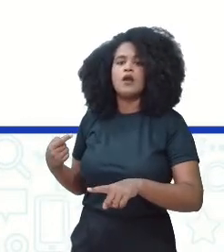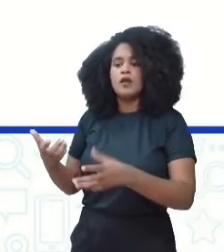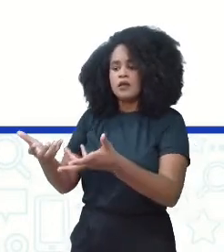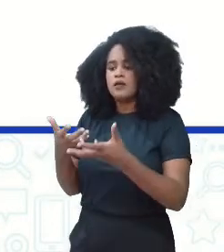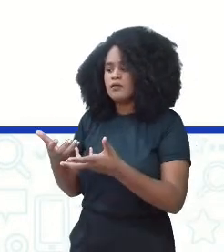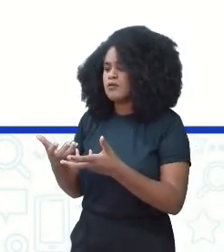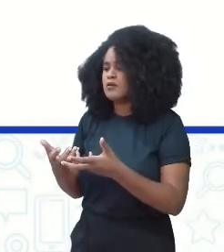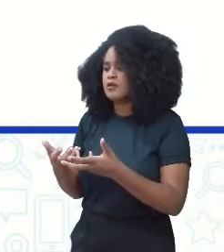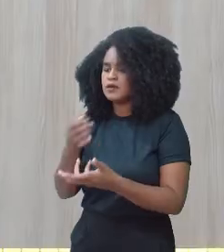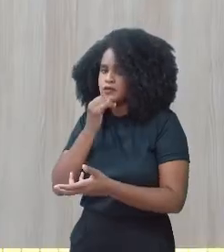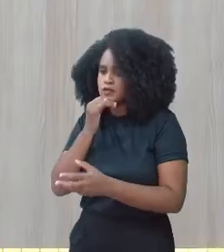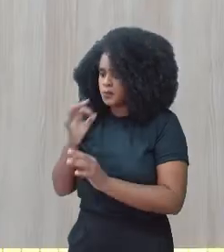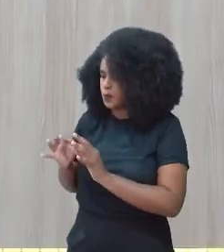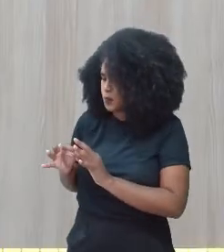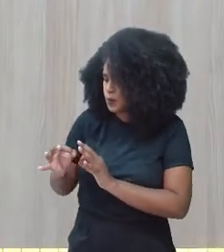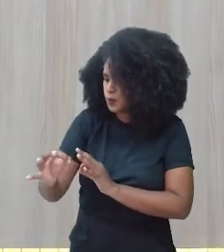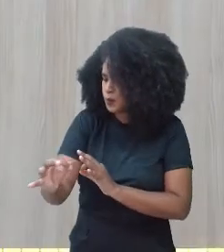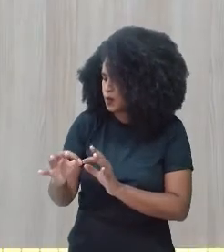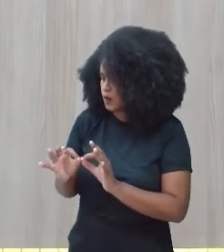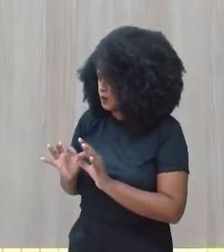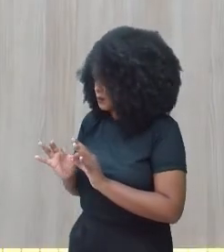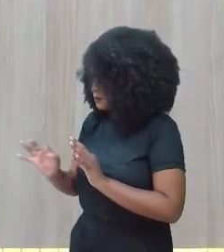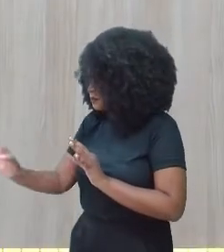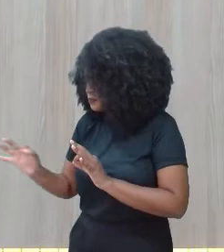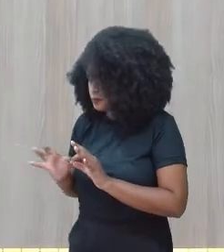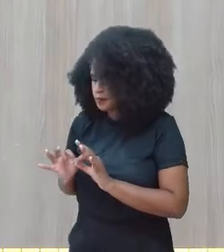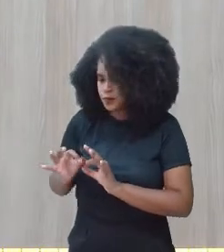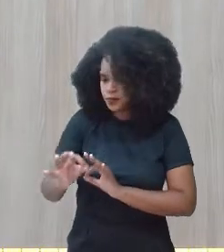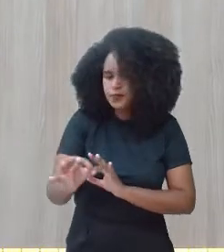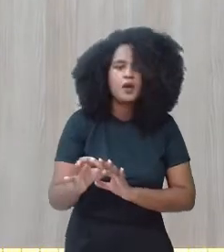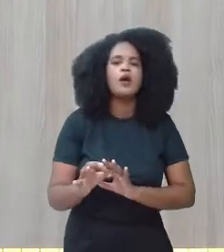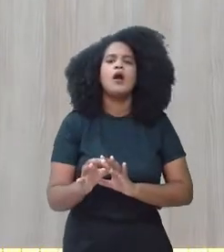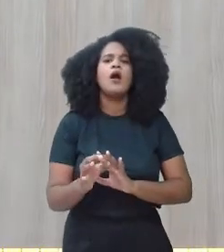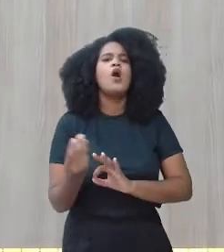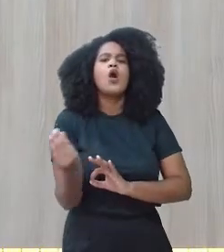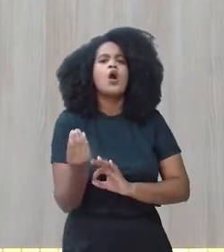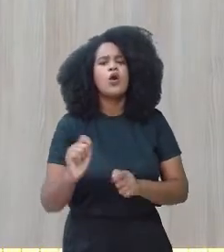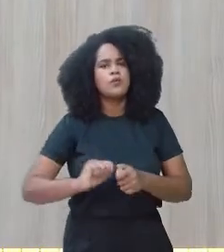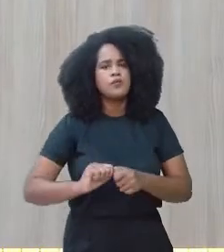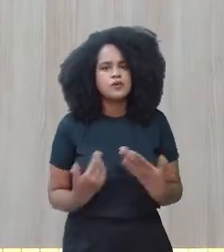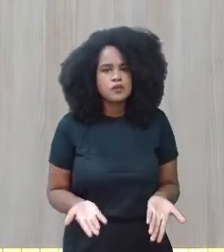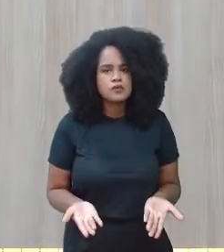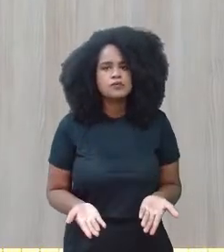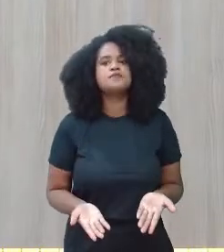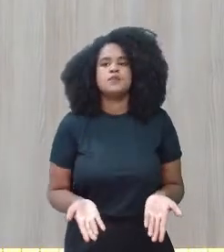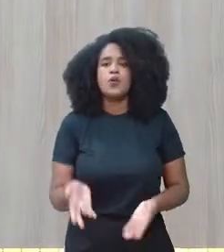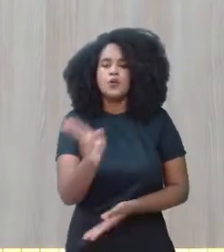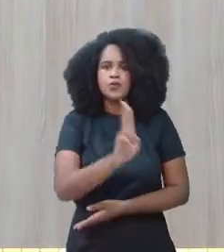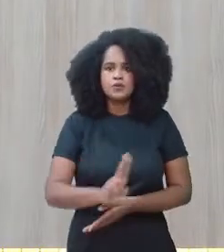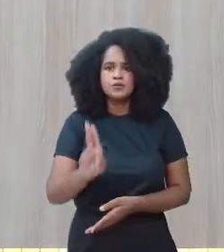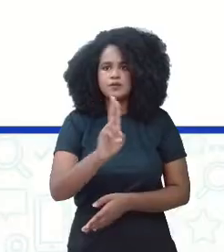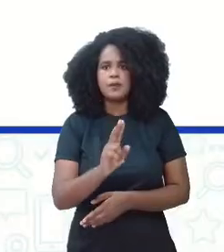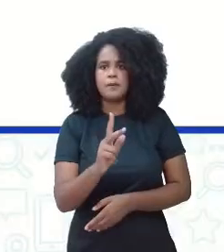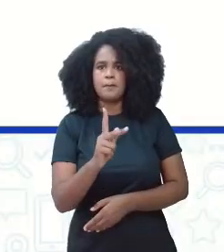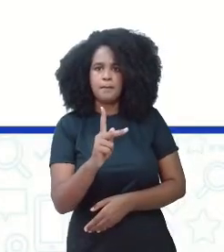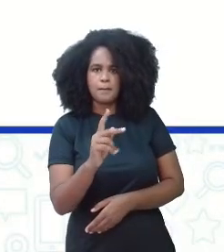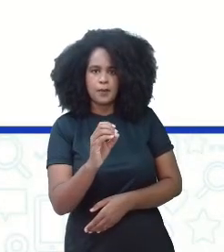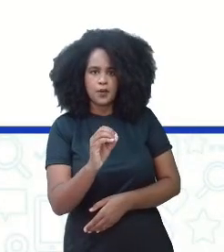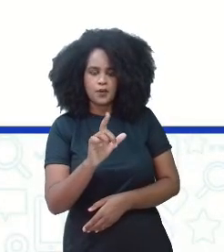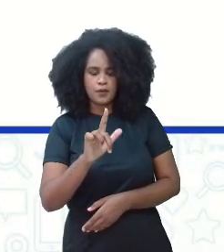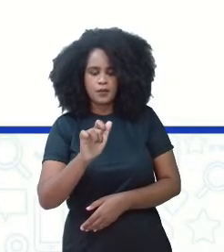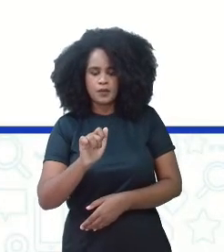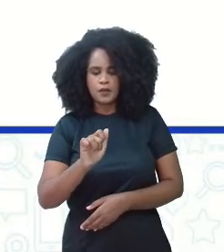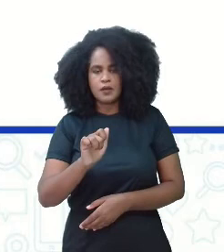de algumas distâncias, as medidas que poderiam ser utilizadas eram essas daqui, né? A gente tinha a polegada, que hoje